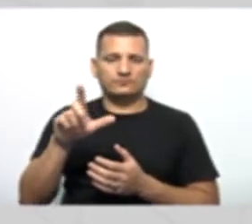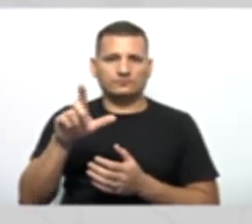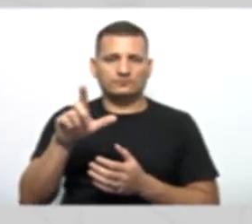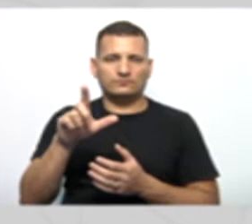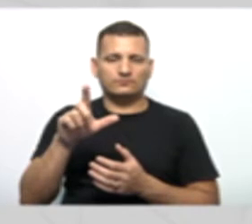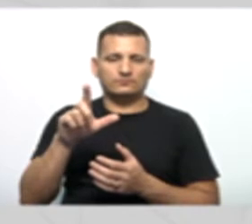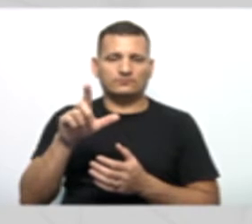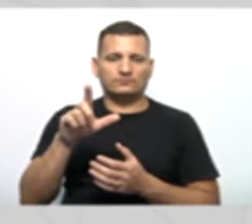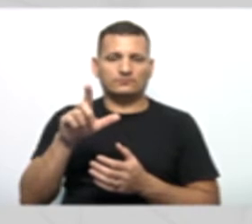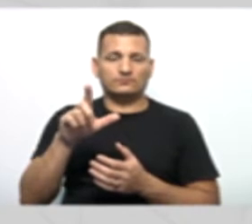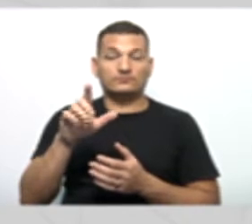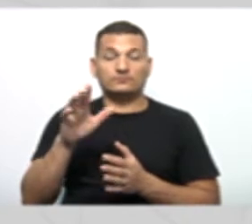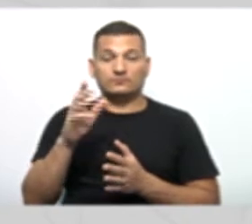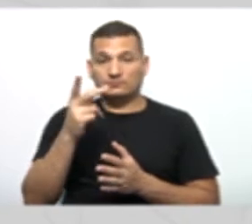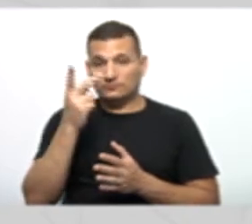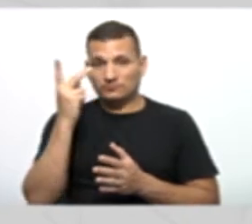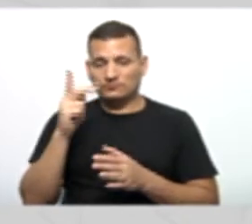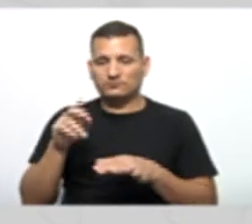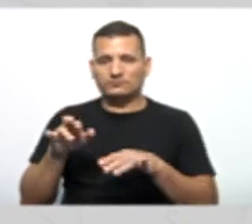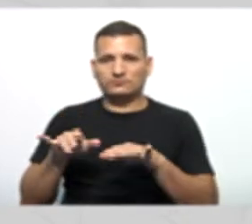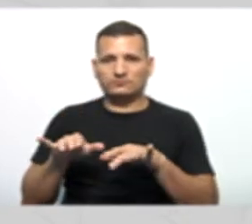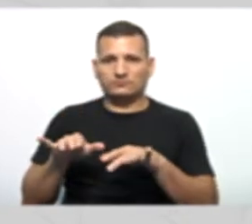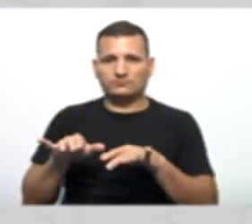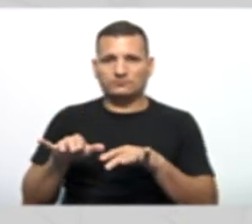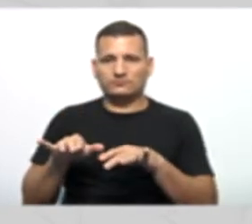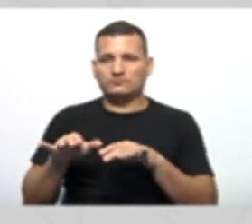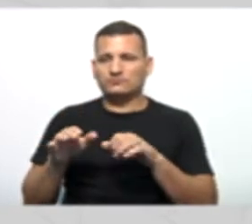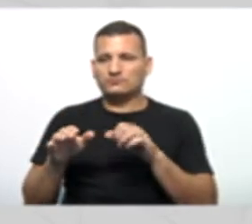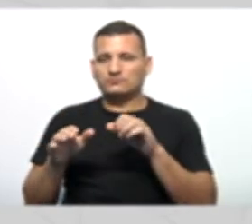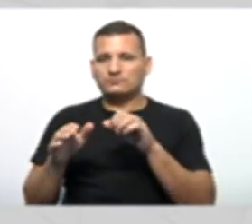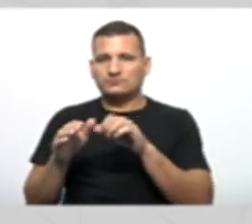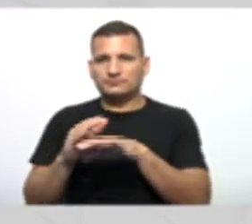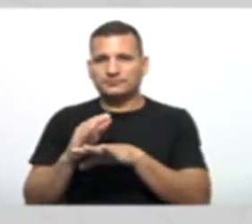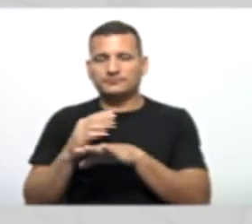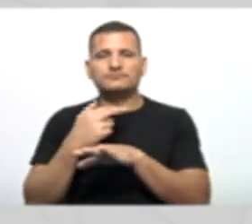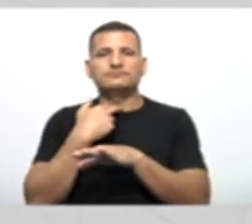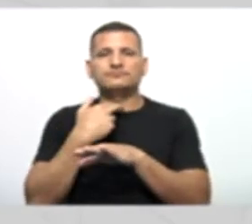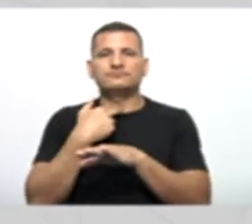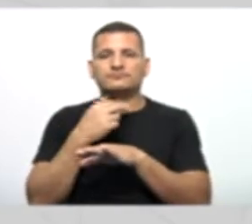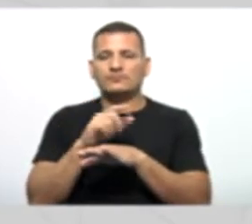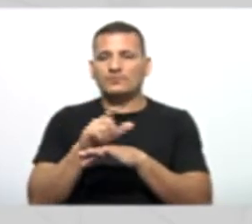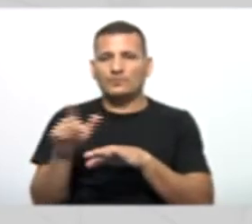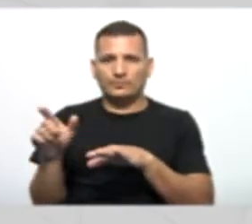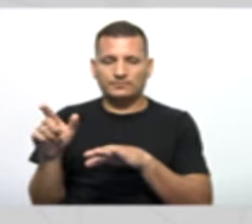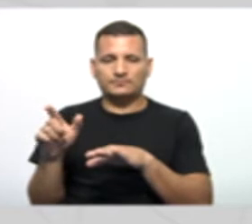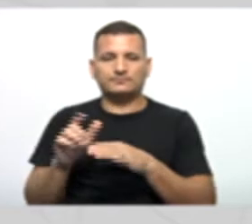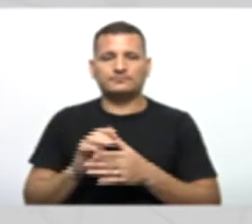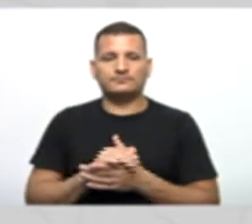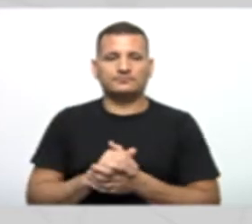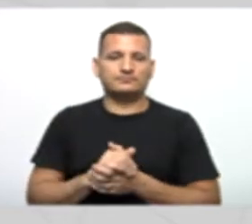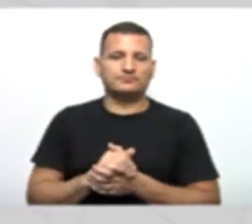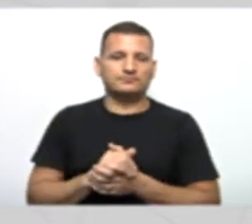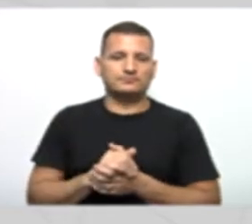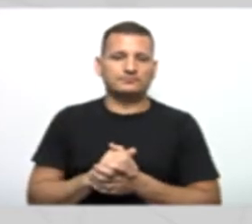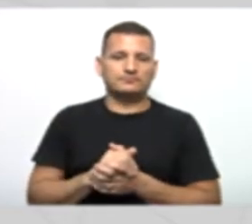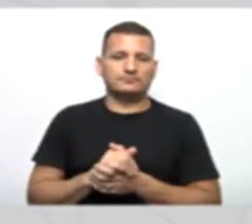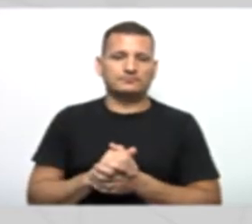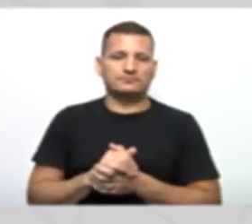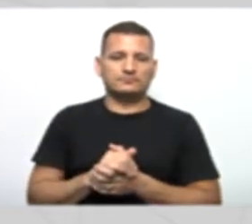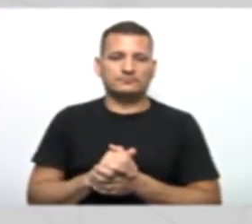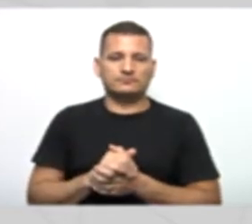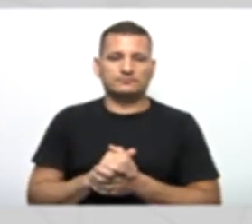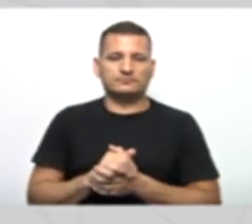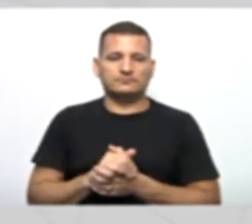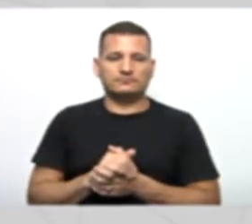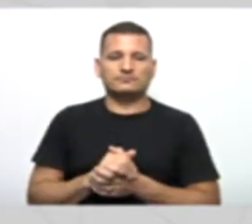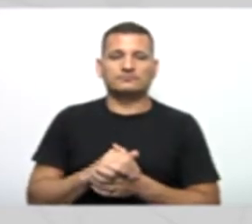fazer um cadastro desse CPF, ele não pode deixar em branco, não pode ser nulo. E eu já estou dizendo aqui para o meu banco de dados que essa